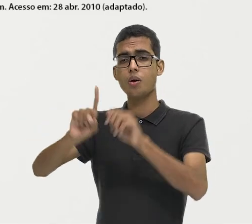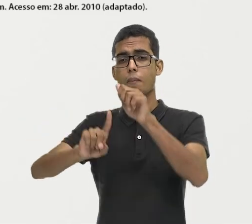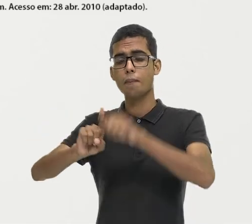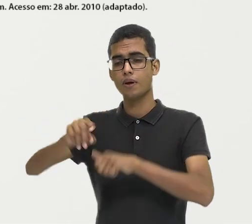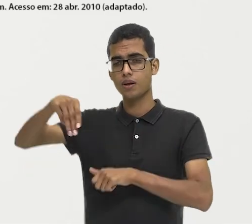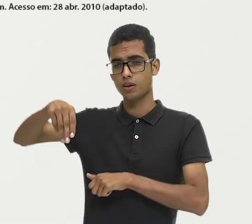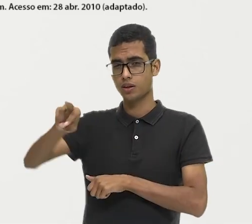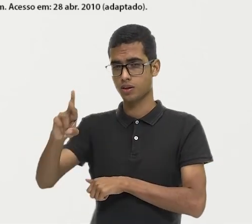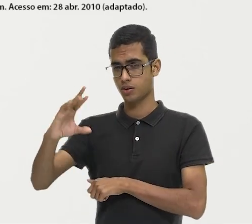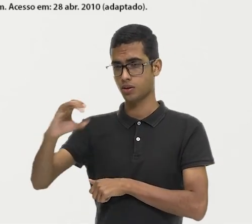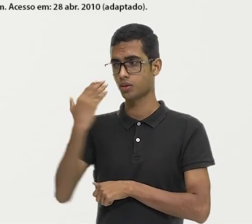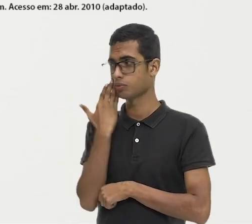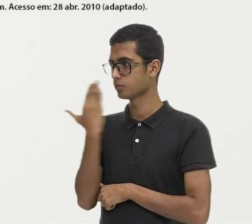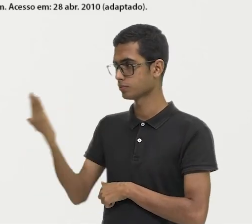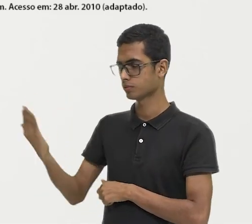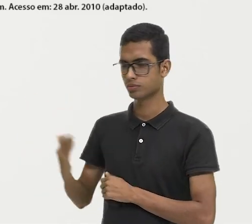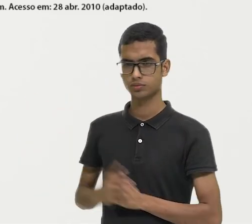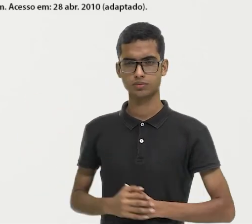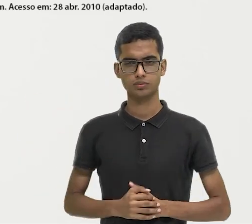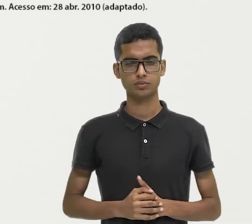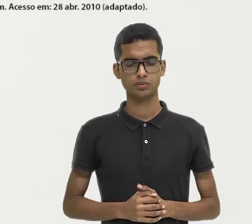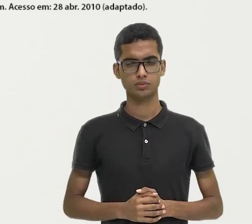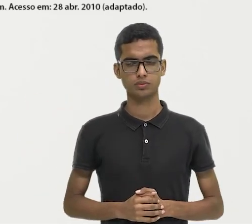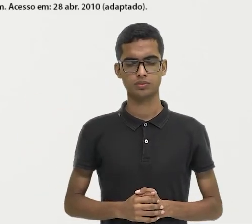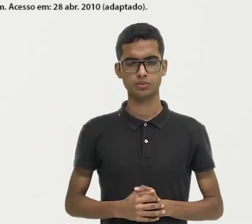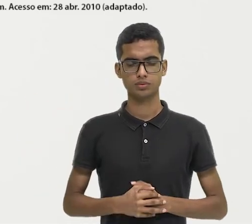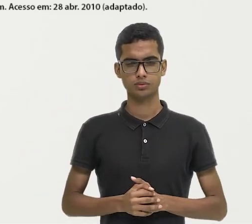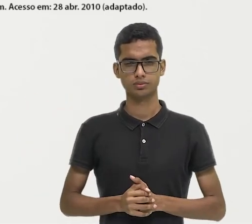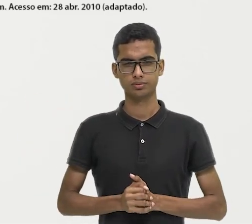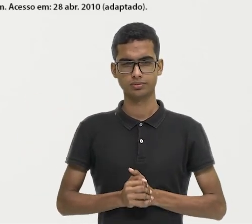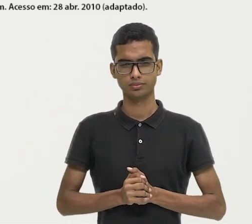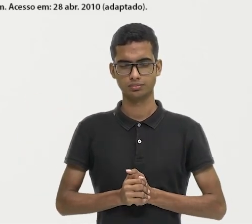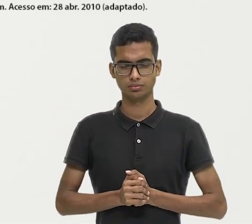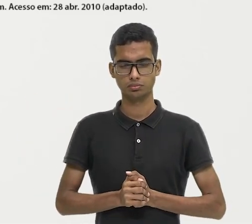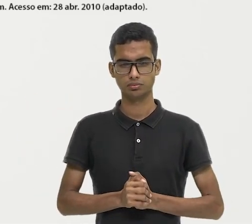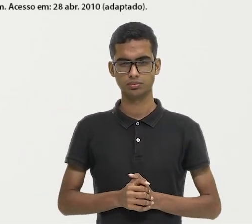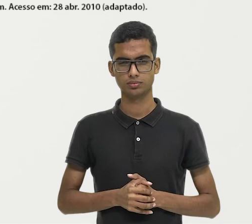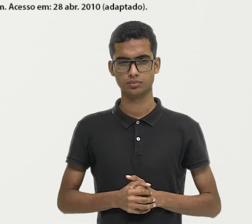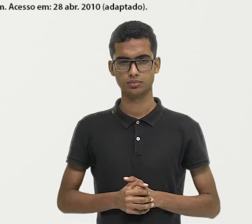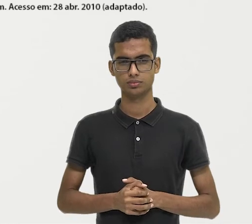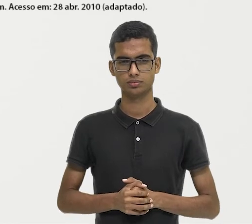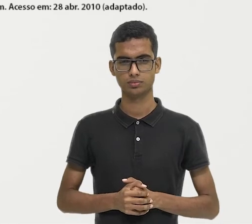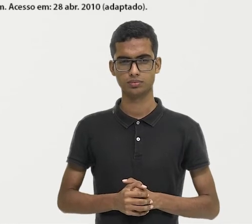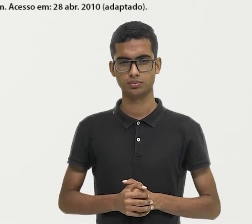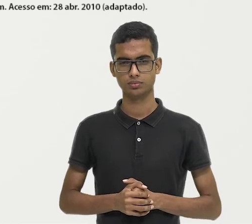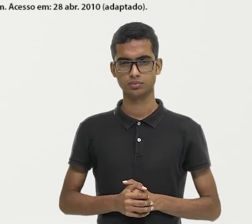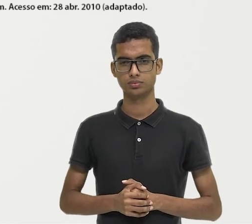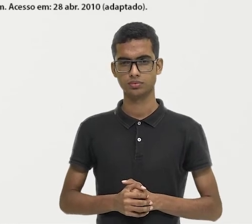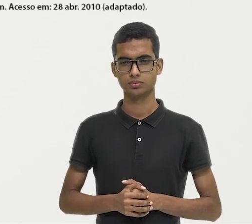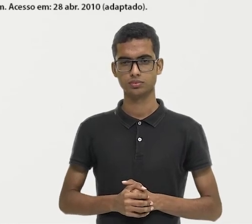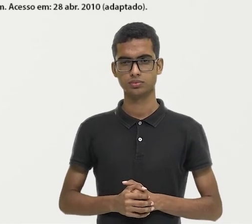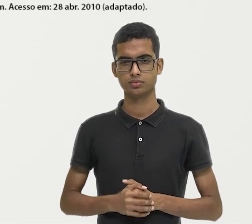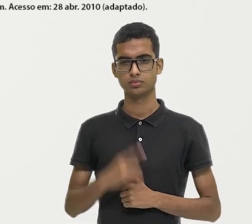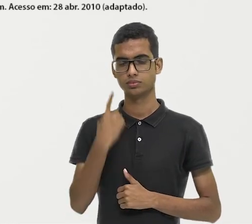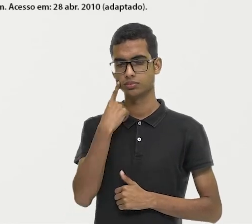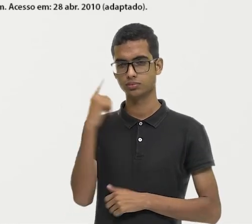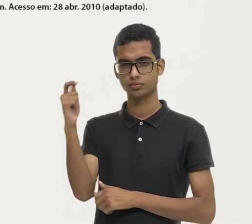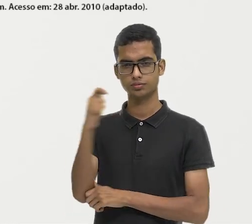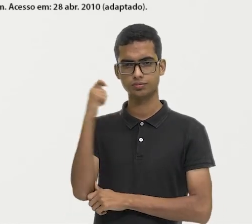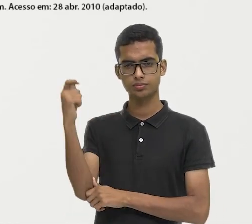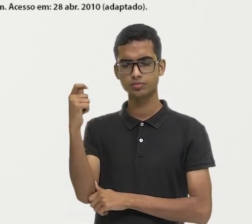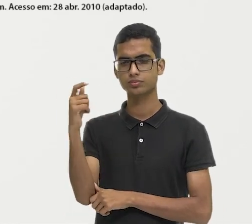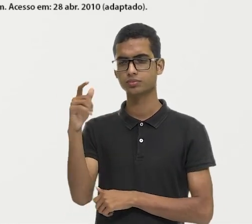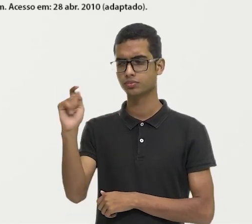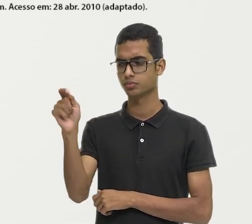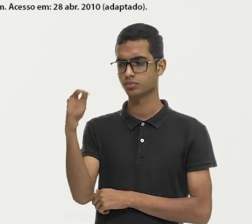O mês de março está aqui, cadê? Não é mês de março. É Porto Alegre, quer dizer. Então,